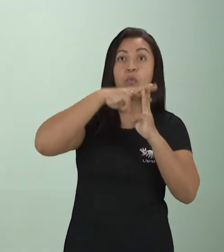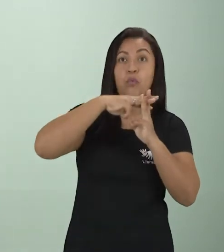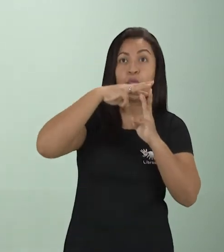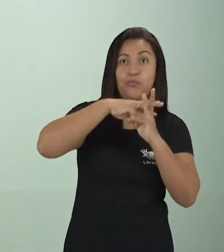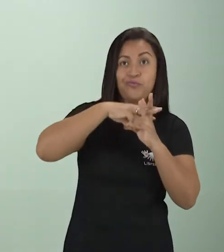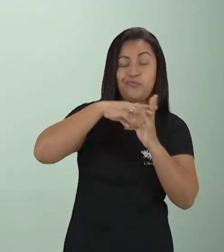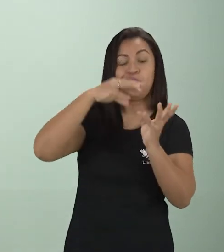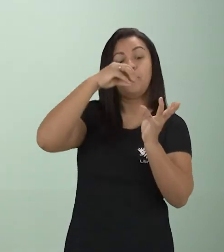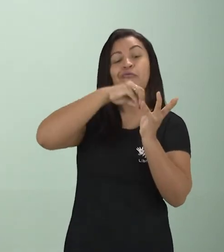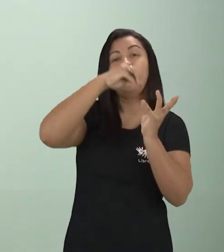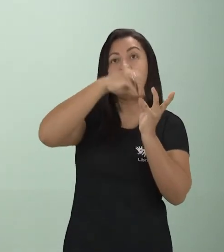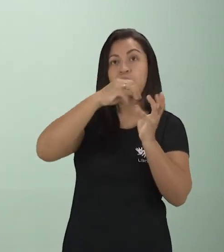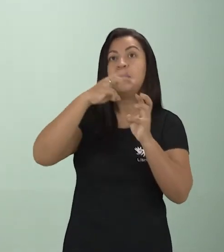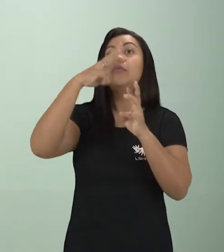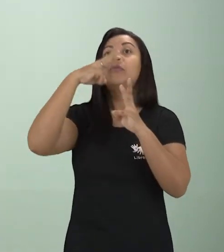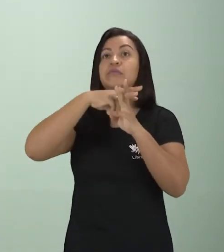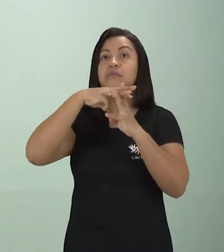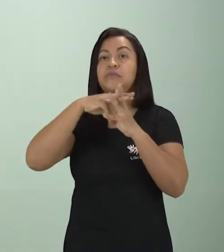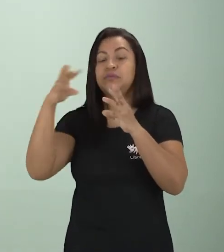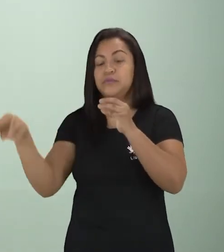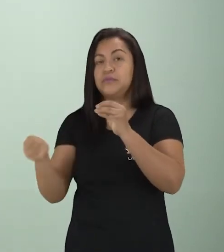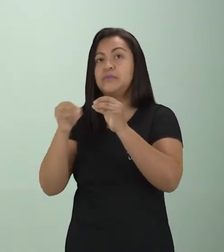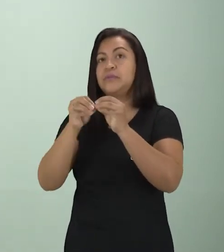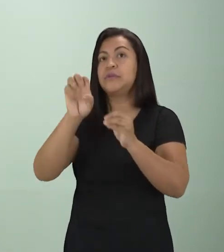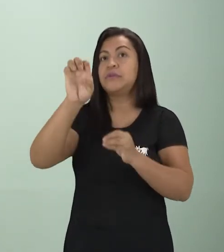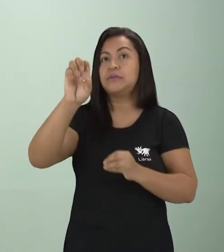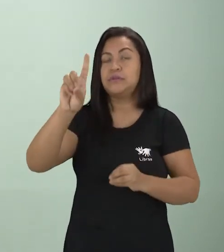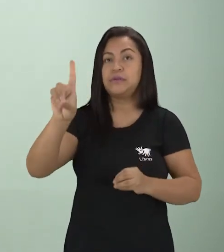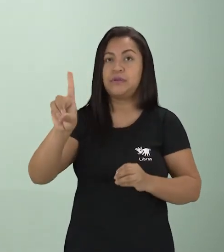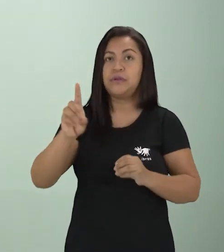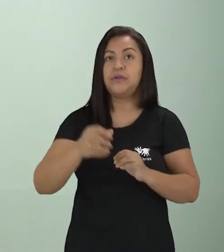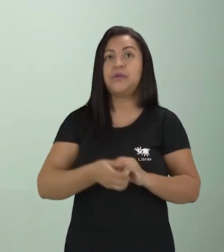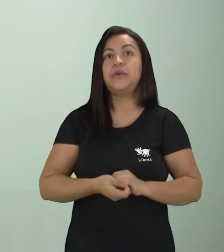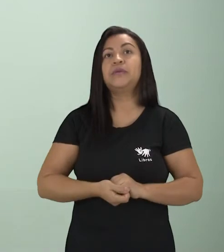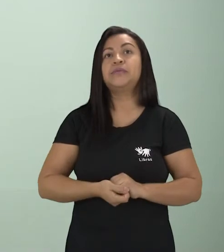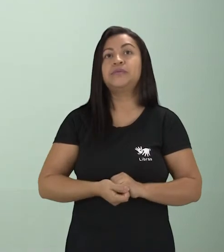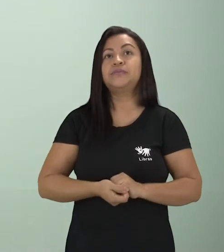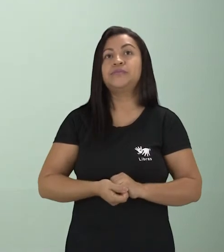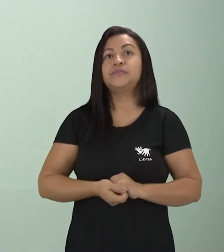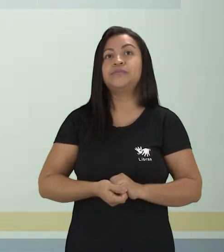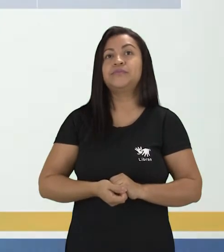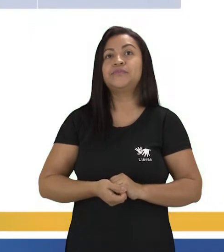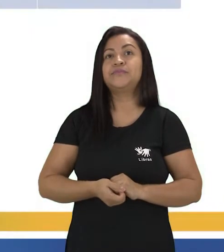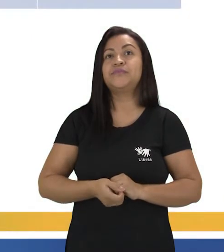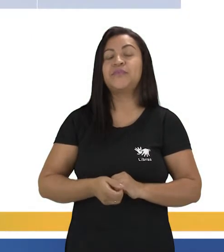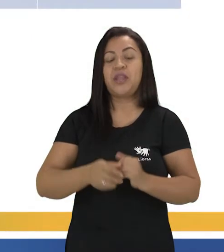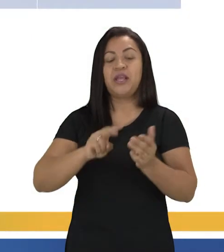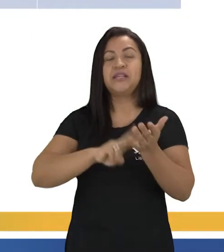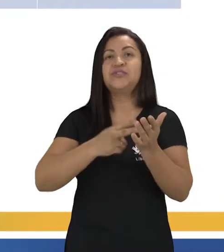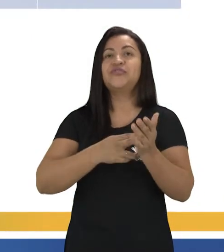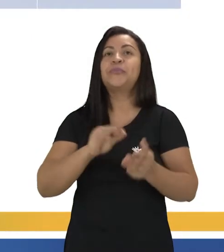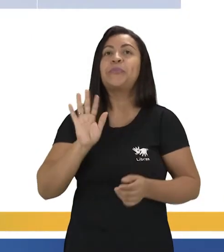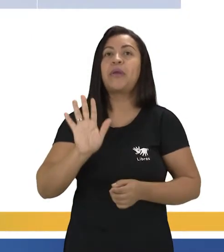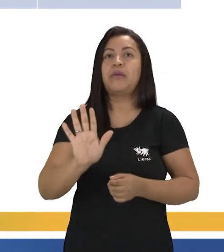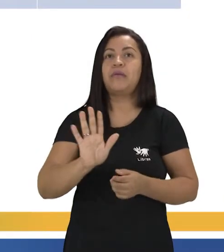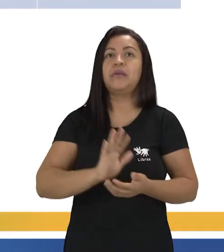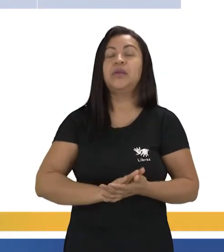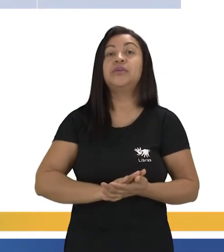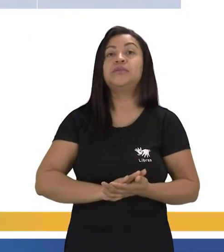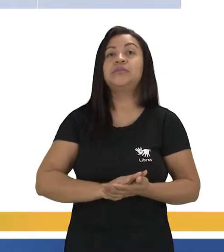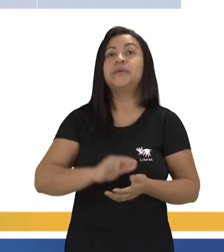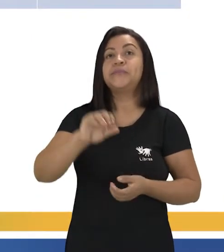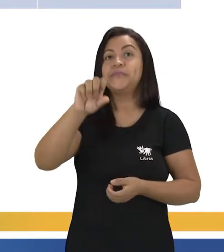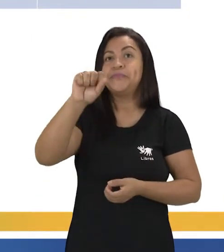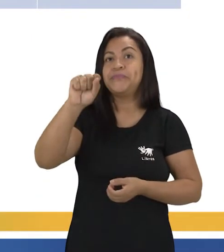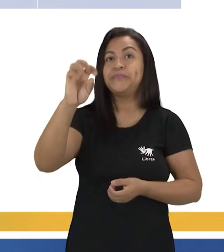letra e acrescentamos ed. Tudo bem? Que é o verbo parar, bem famoso no Brasil. E study,